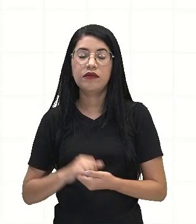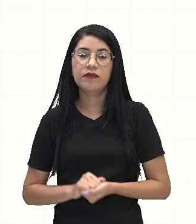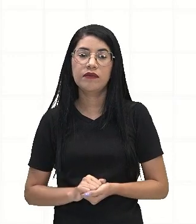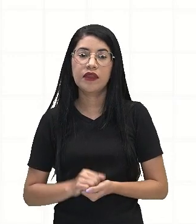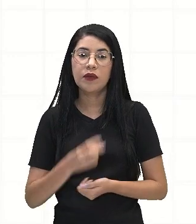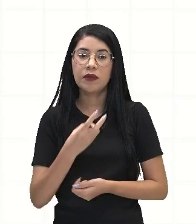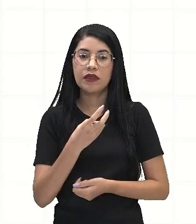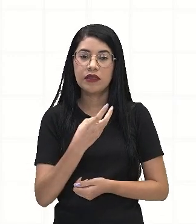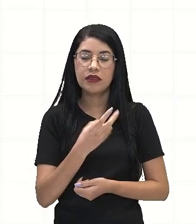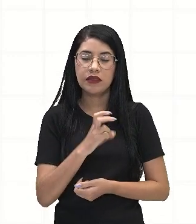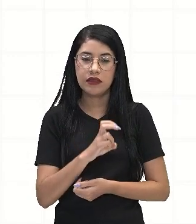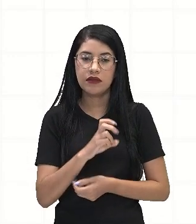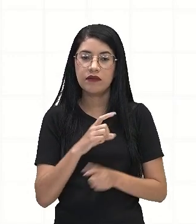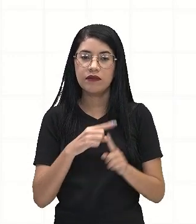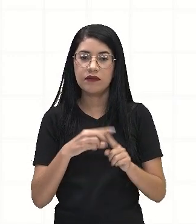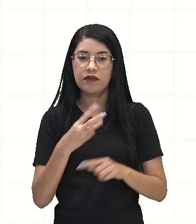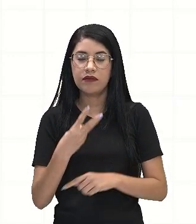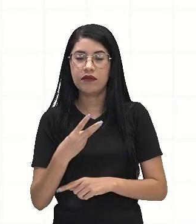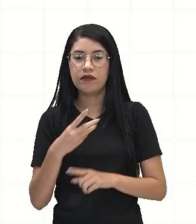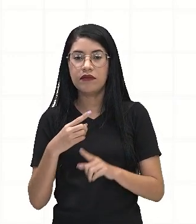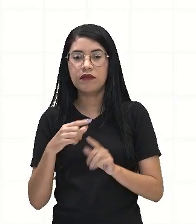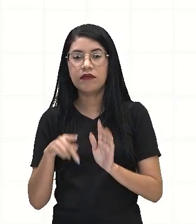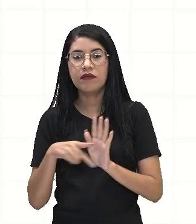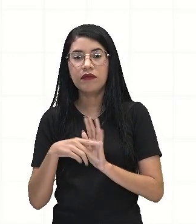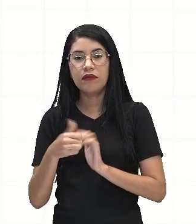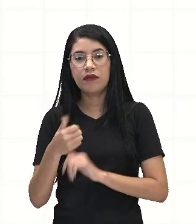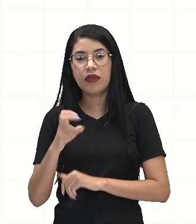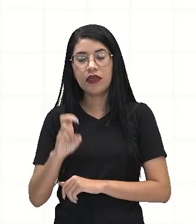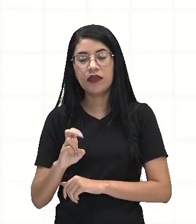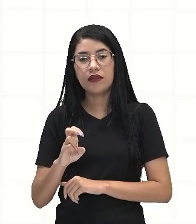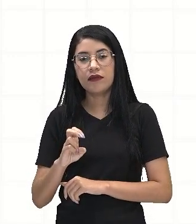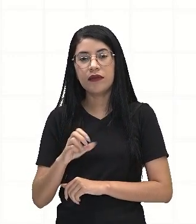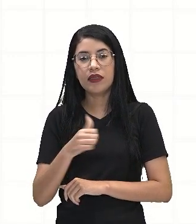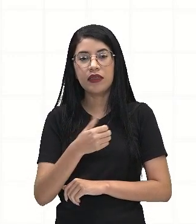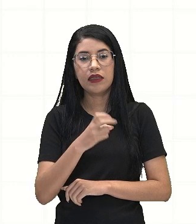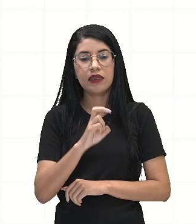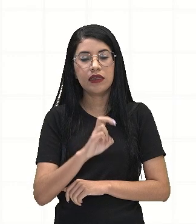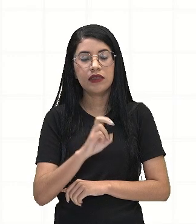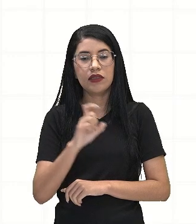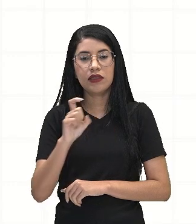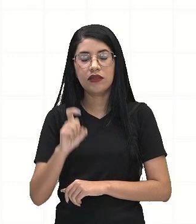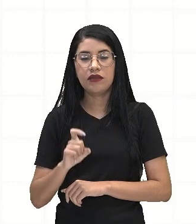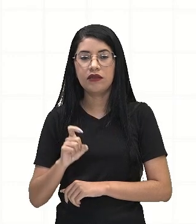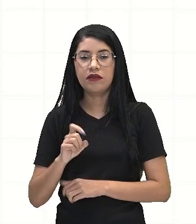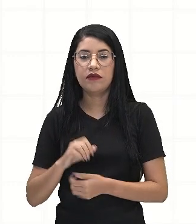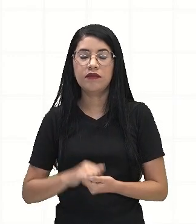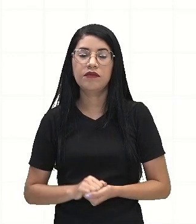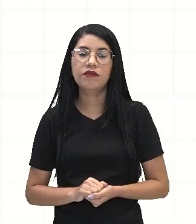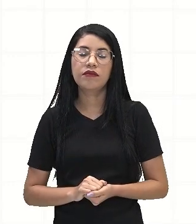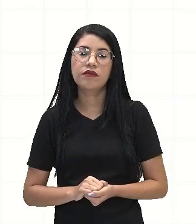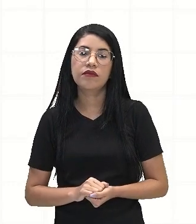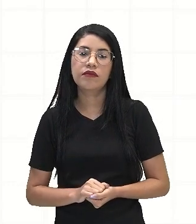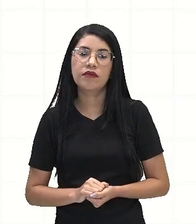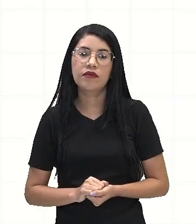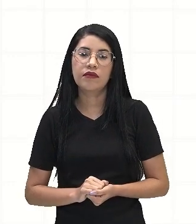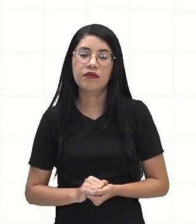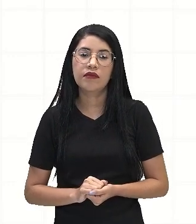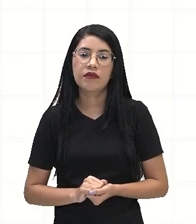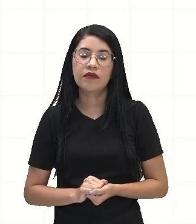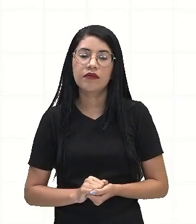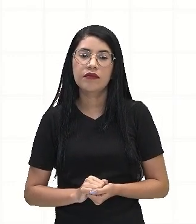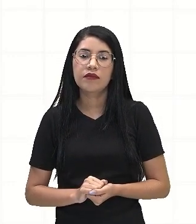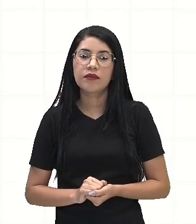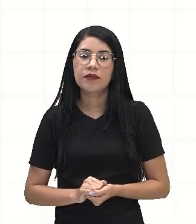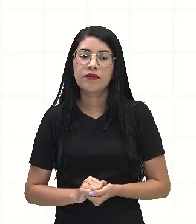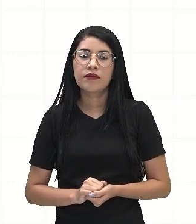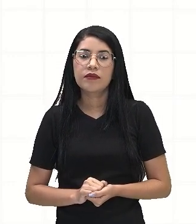a 15. E 15 vezes x, 15x mesmo, certo? Então, agora eu tenho essa